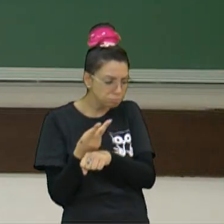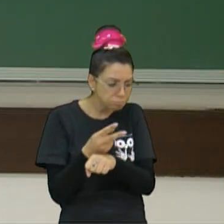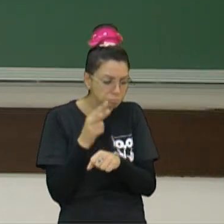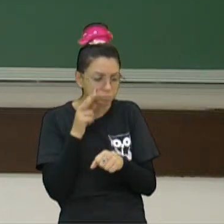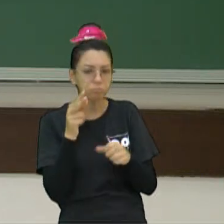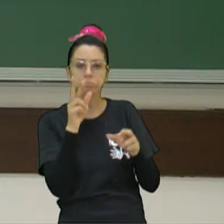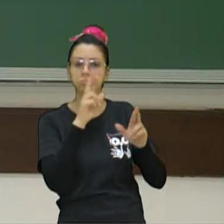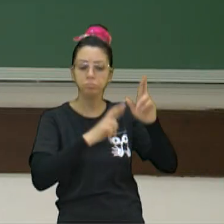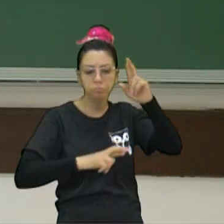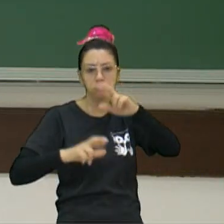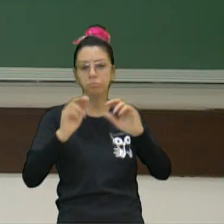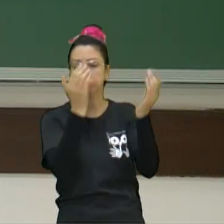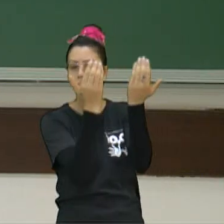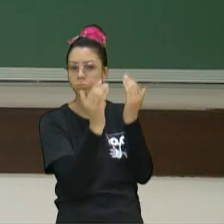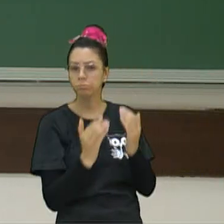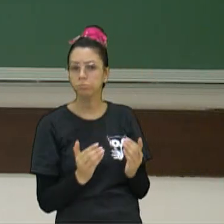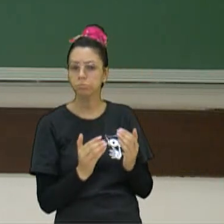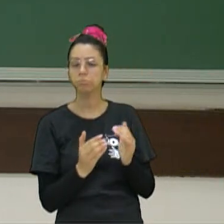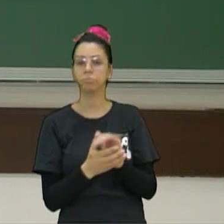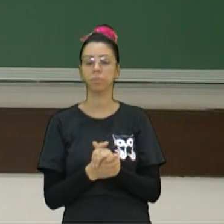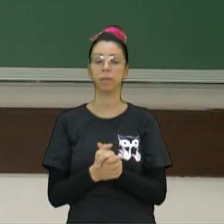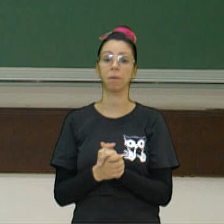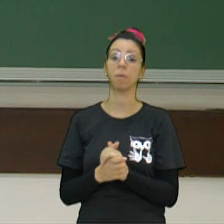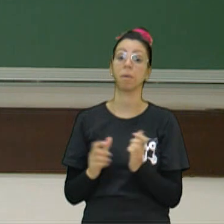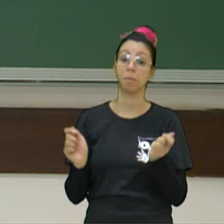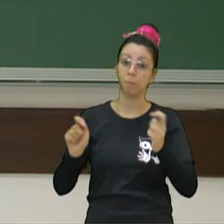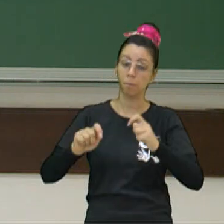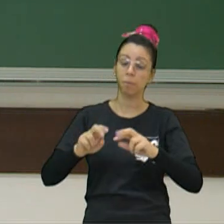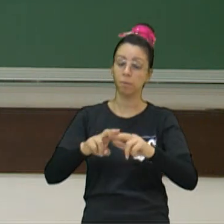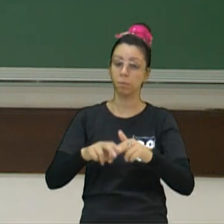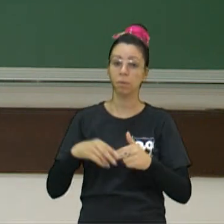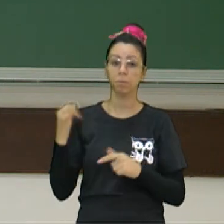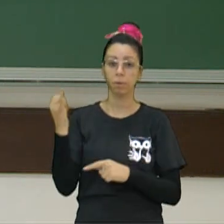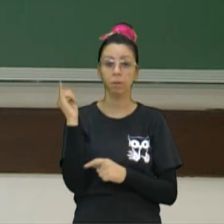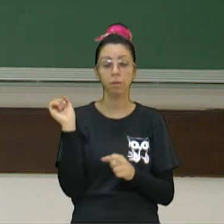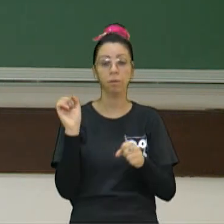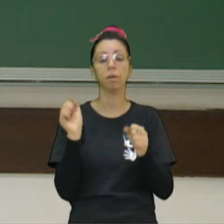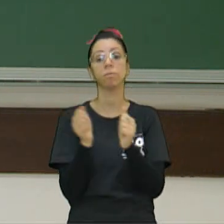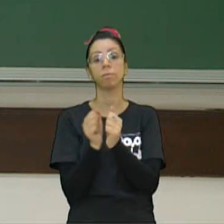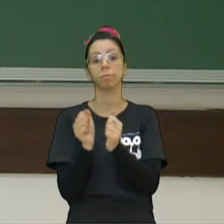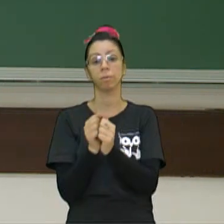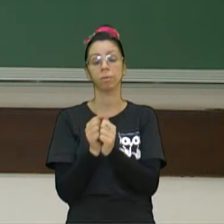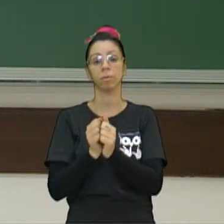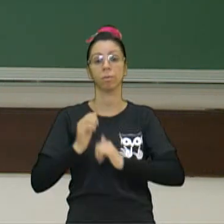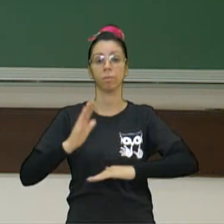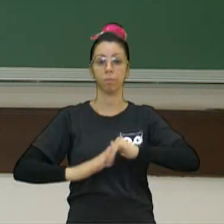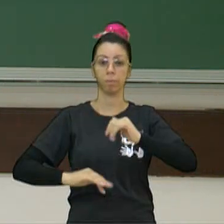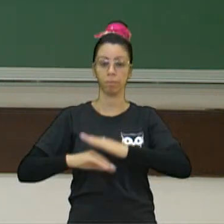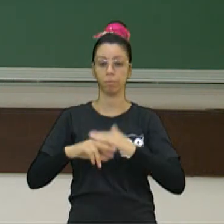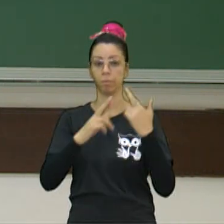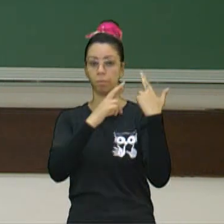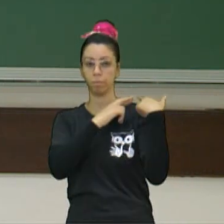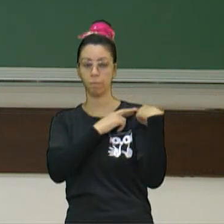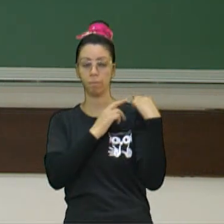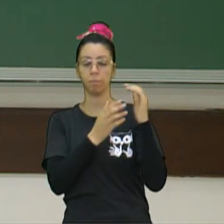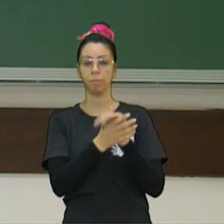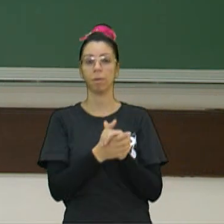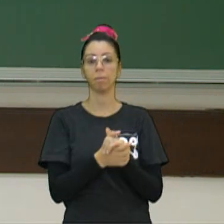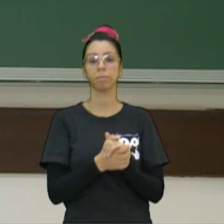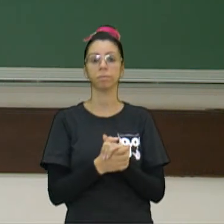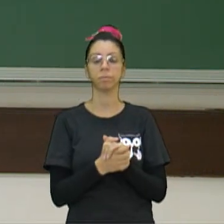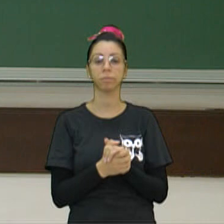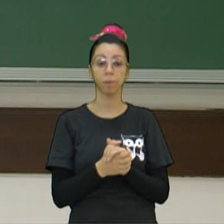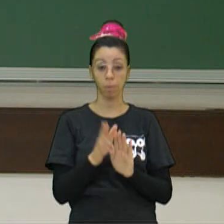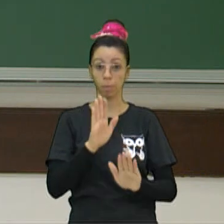procura por profissionais capacitados, né, que têm essa formação para a aplicação desse método. Né? Então, sempre